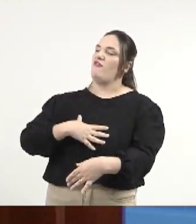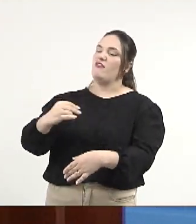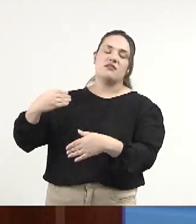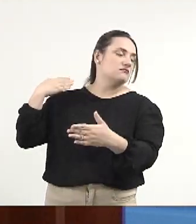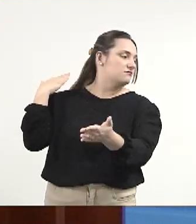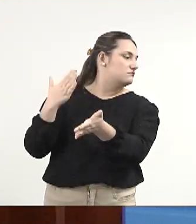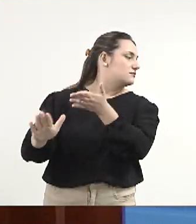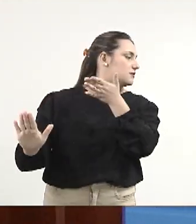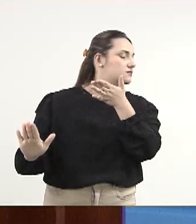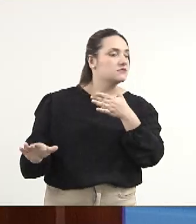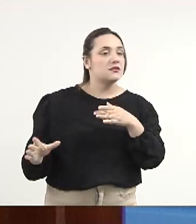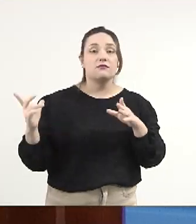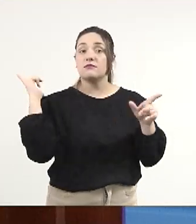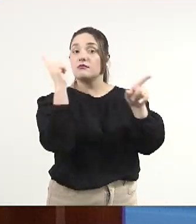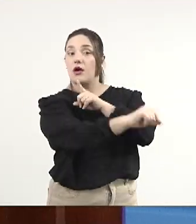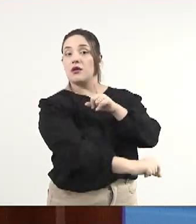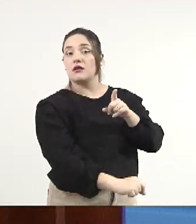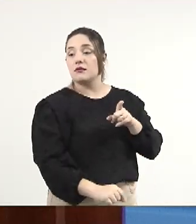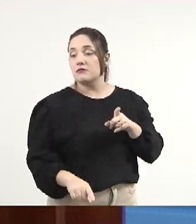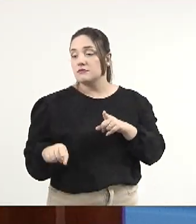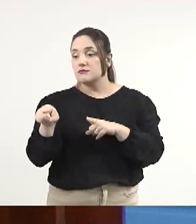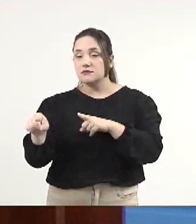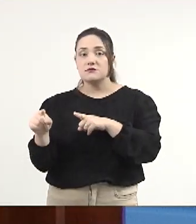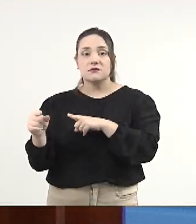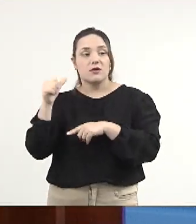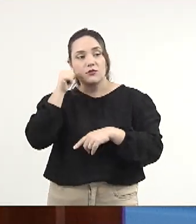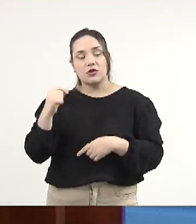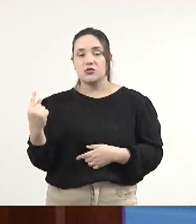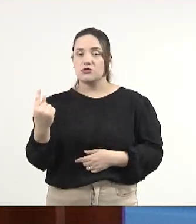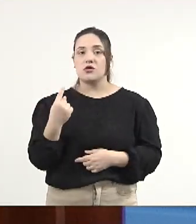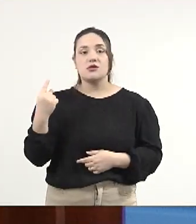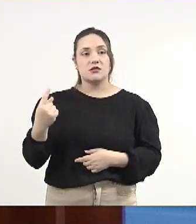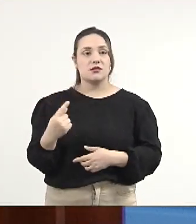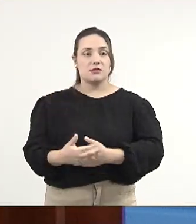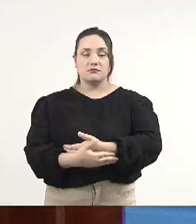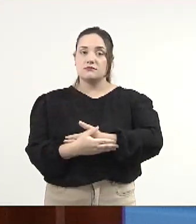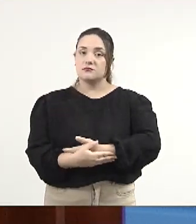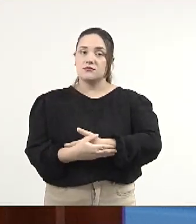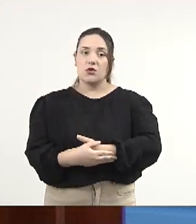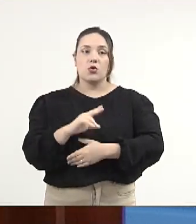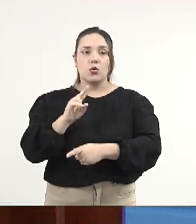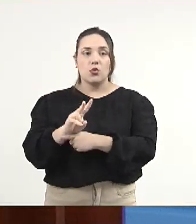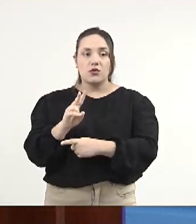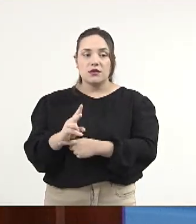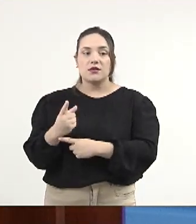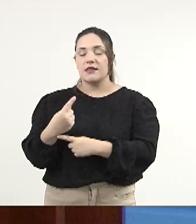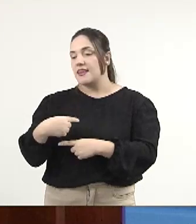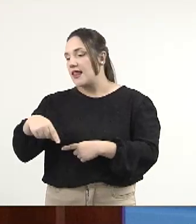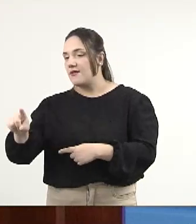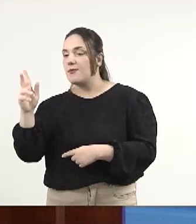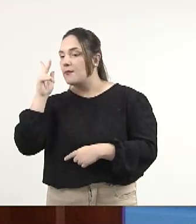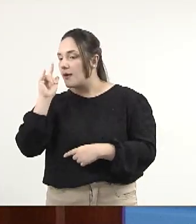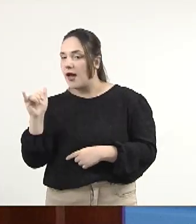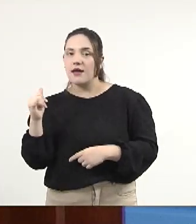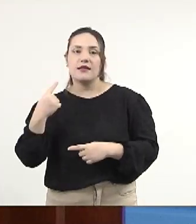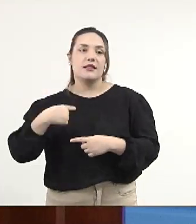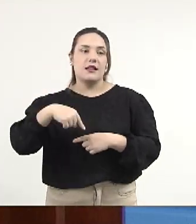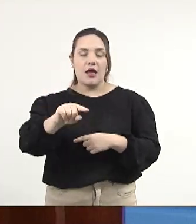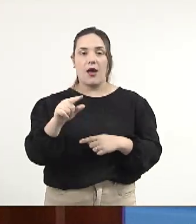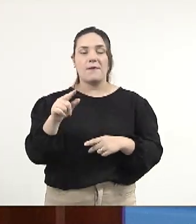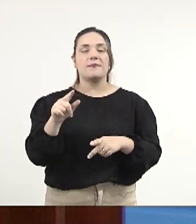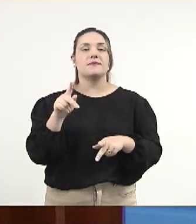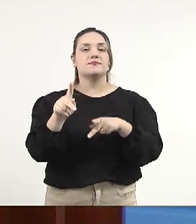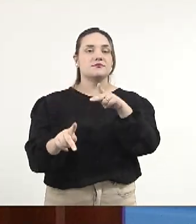vai embora. E fica aquela mulher com aquela criança nos braços, leva para pai, leva para